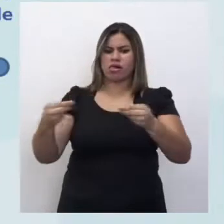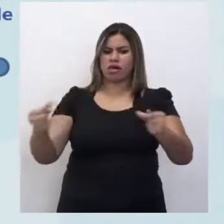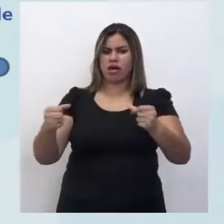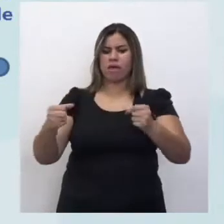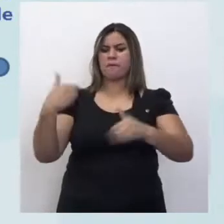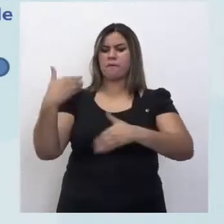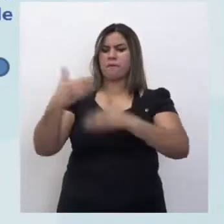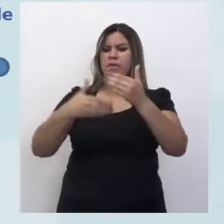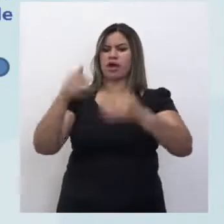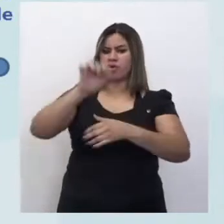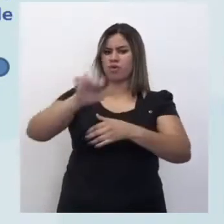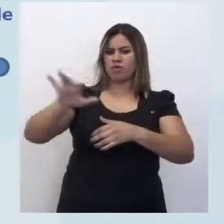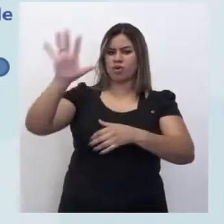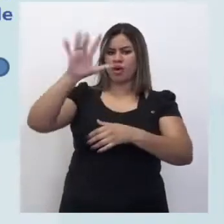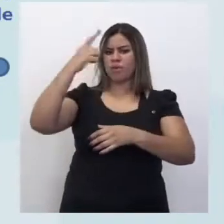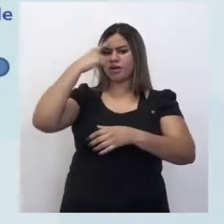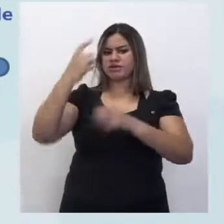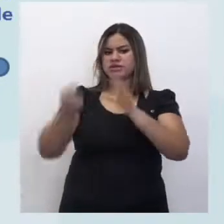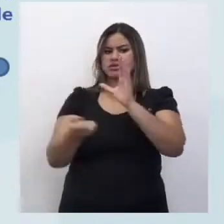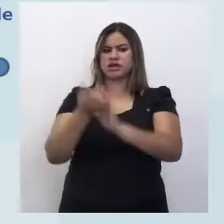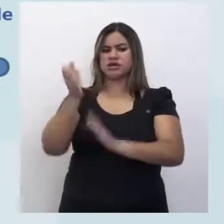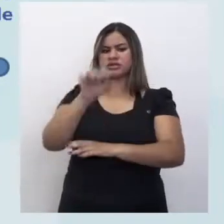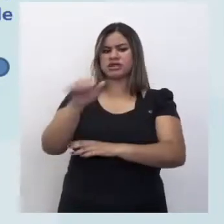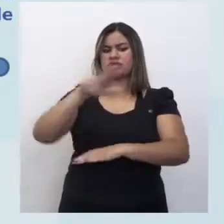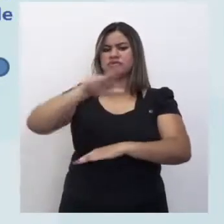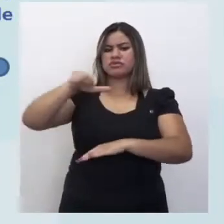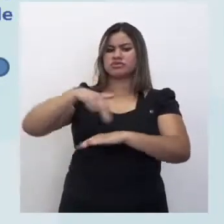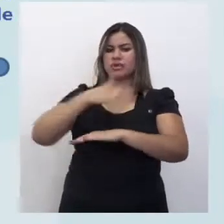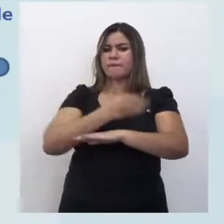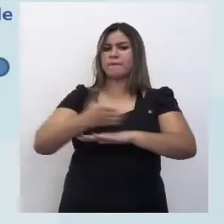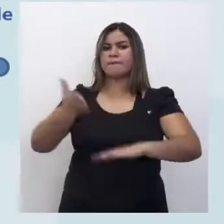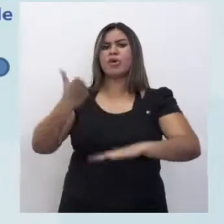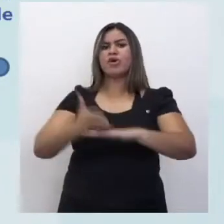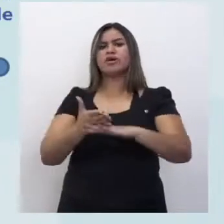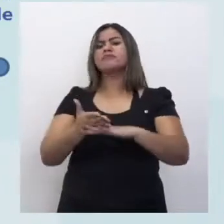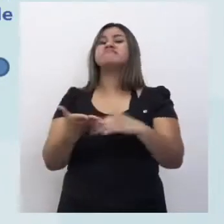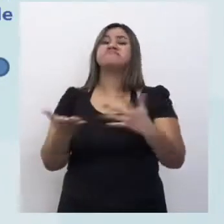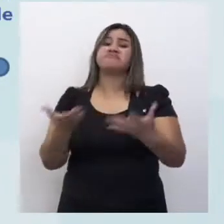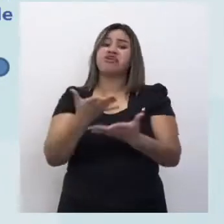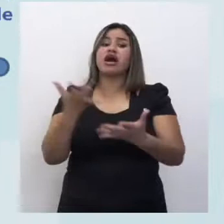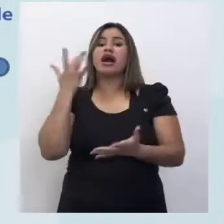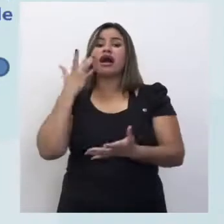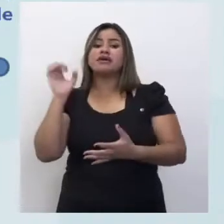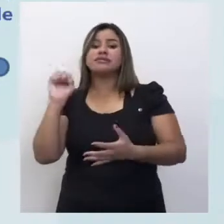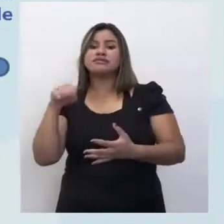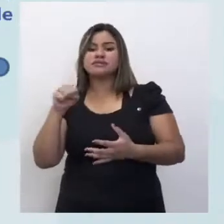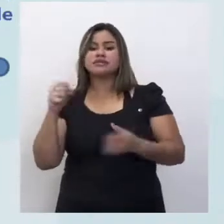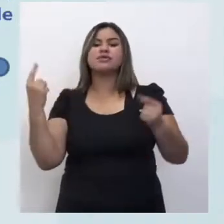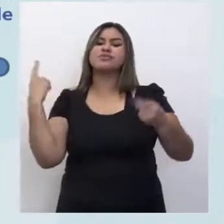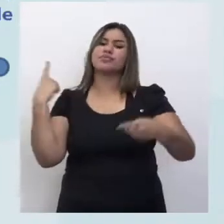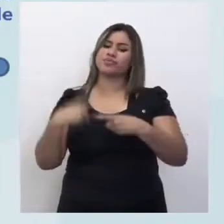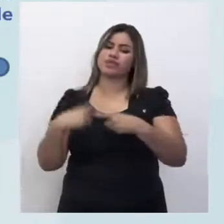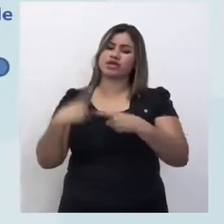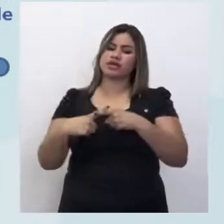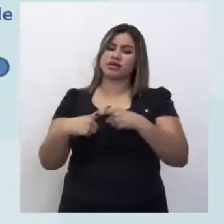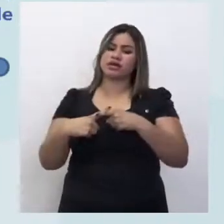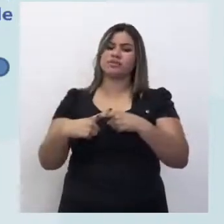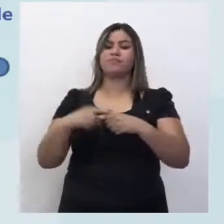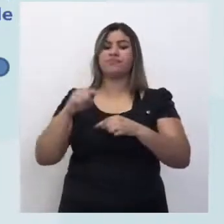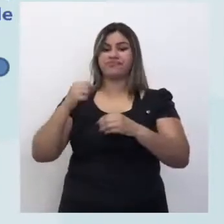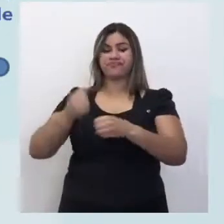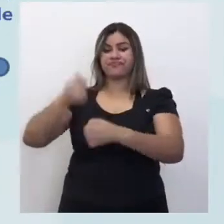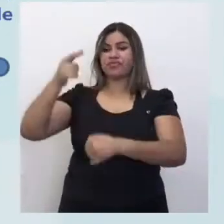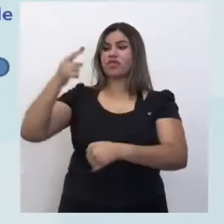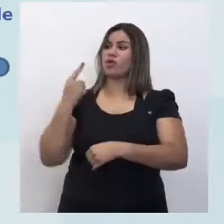Europa a partir do processo de formação dos Estados nacionais? Se você acha que sim, aponte 1 e justifique o